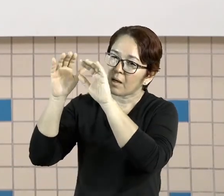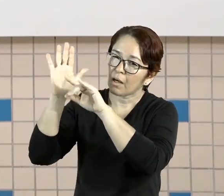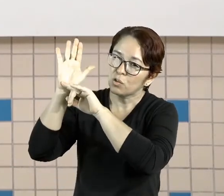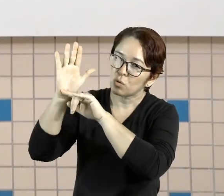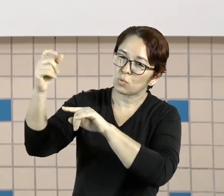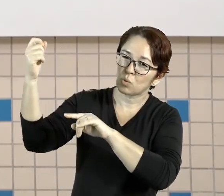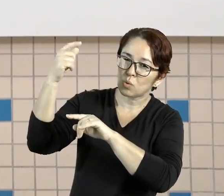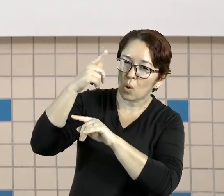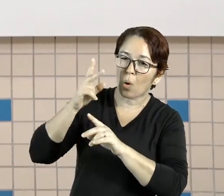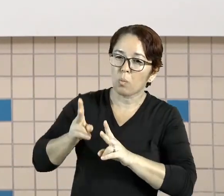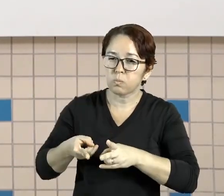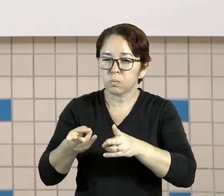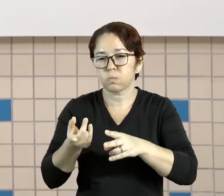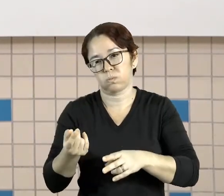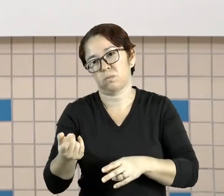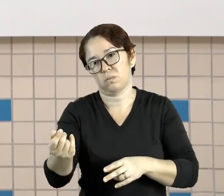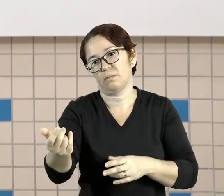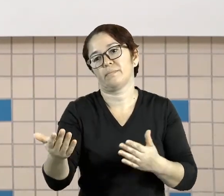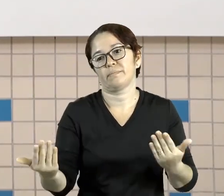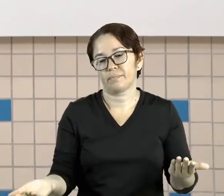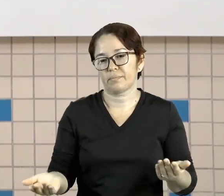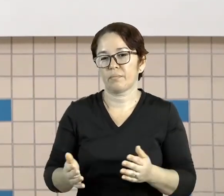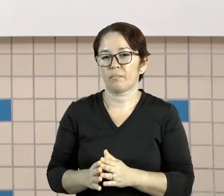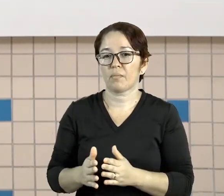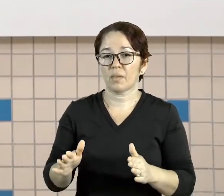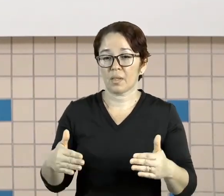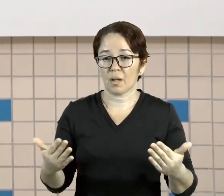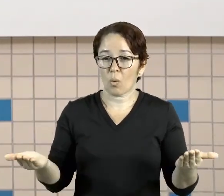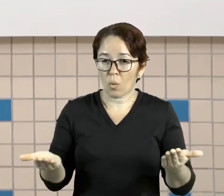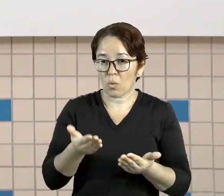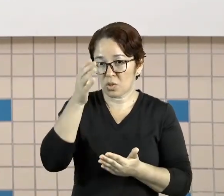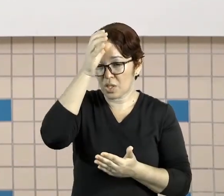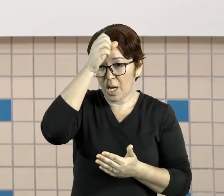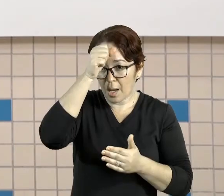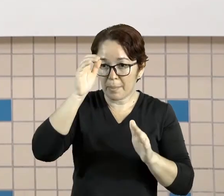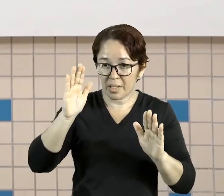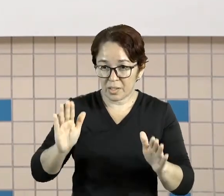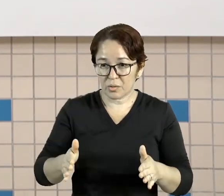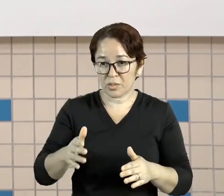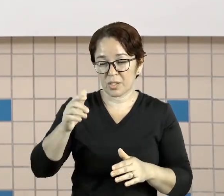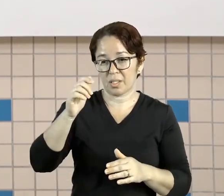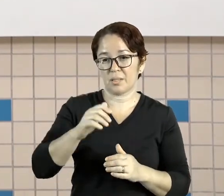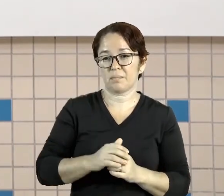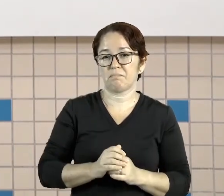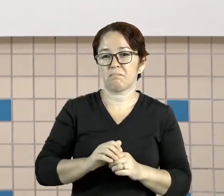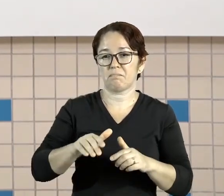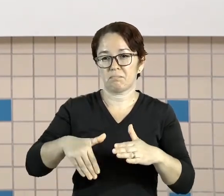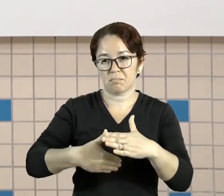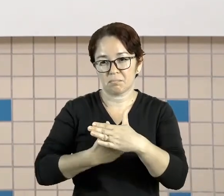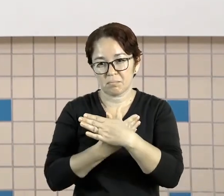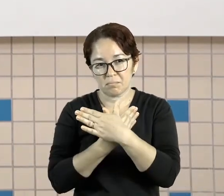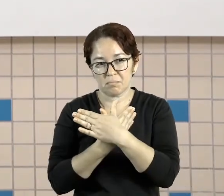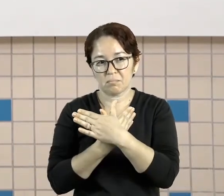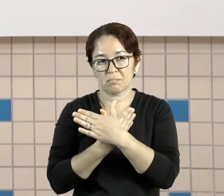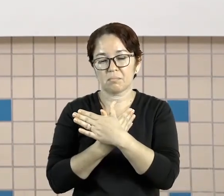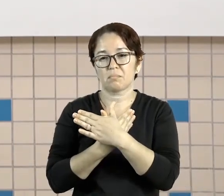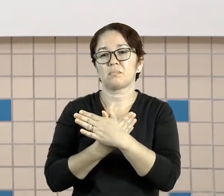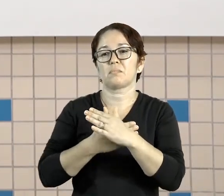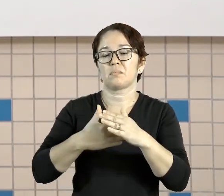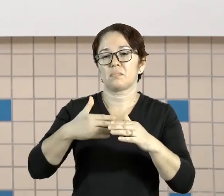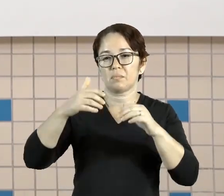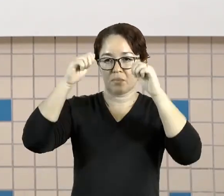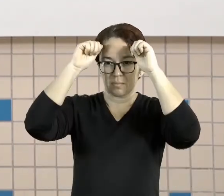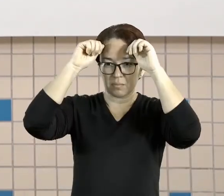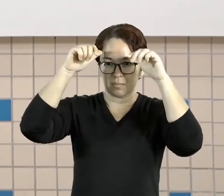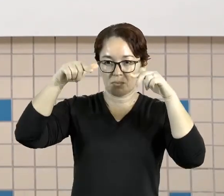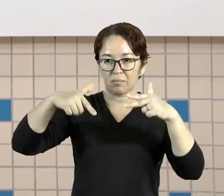tivemos o prazer de conhecer um pouco sobre os povos maias, né, e os povos astecas. Na próxima aula nós iremos falar sobre os povos incas, tá?